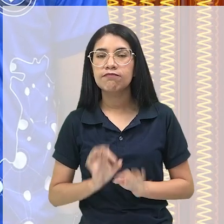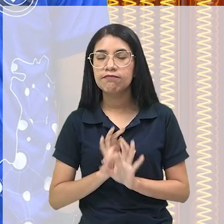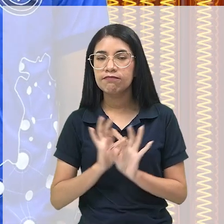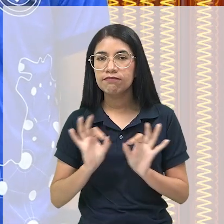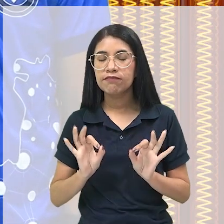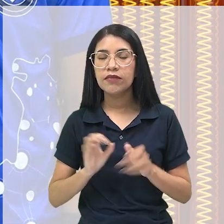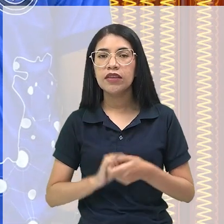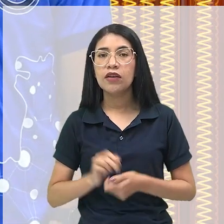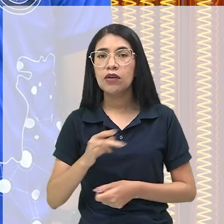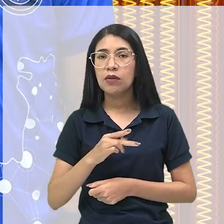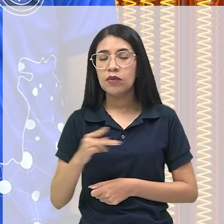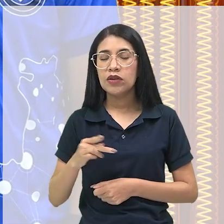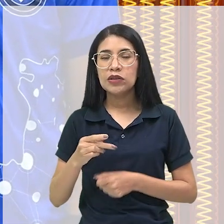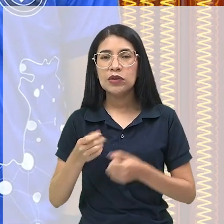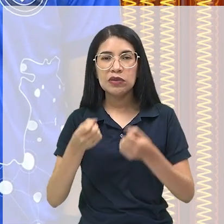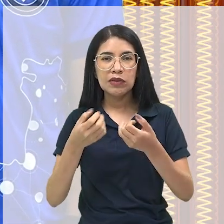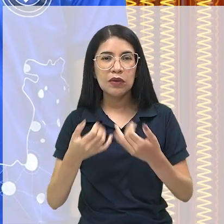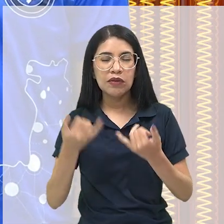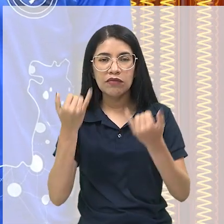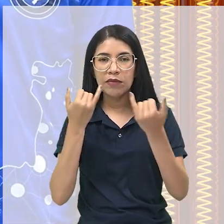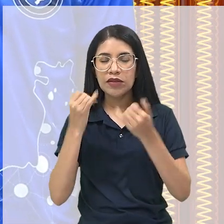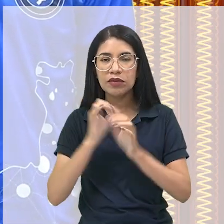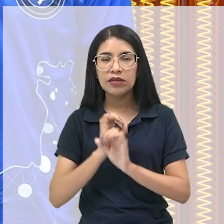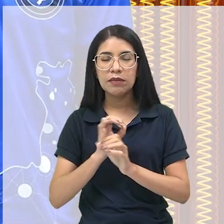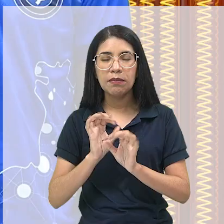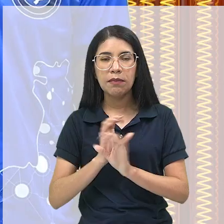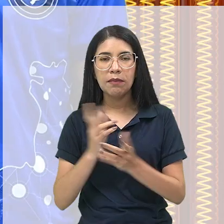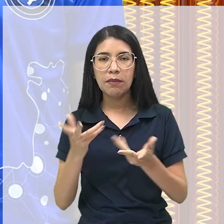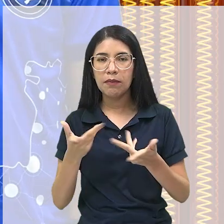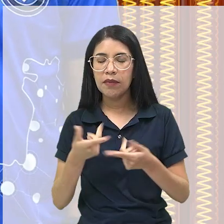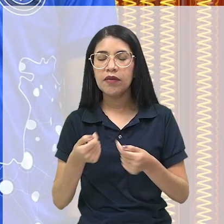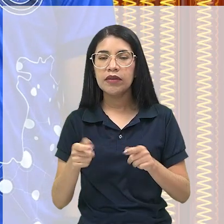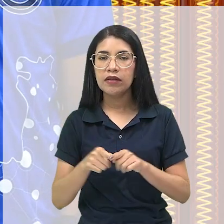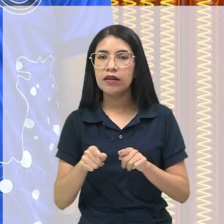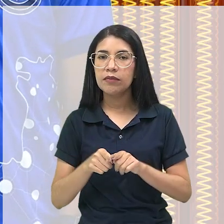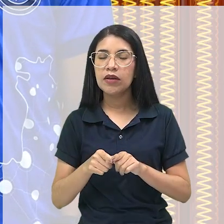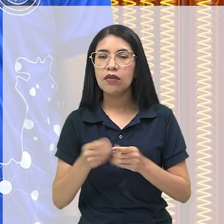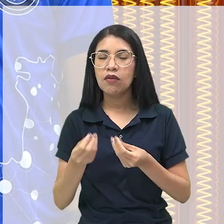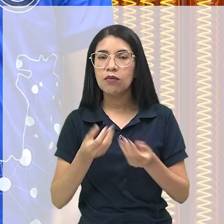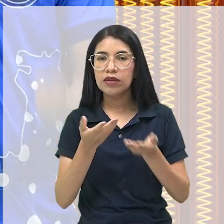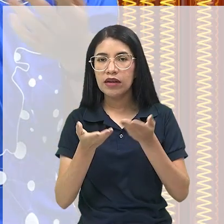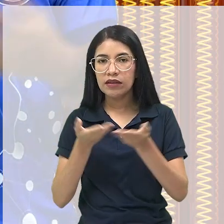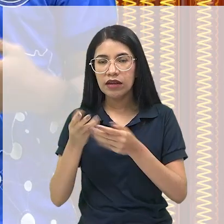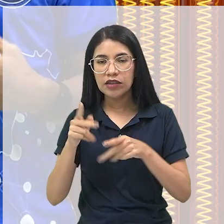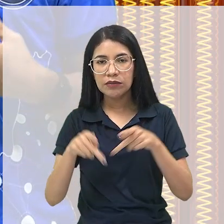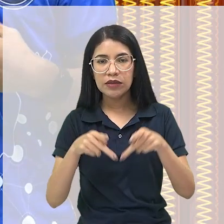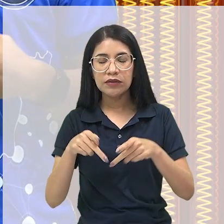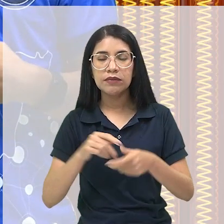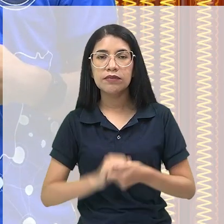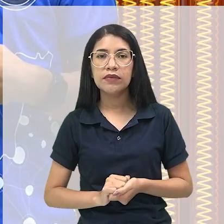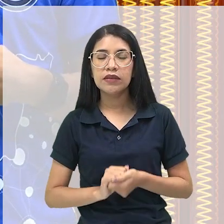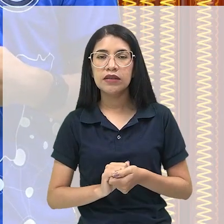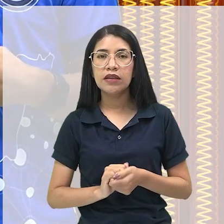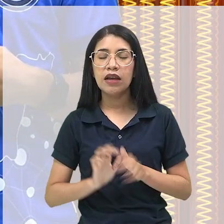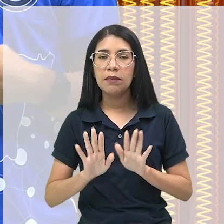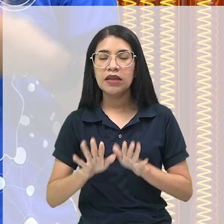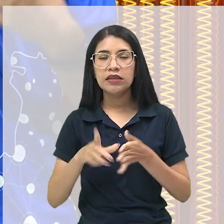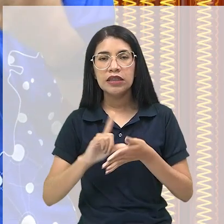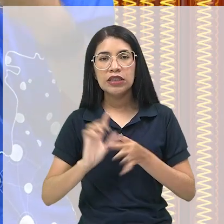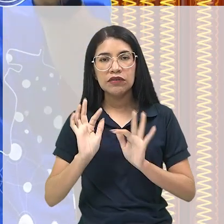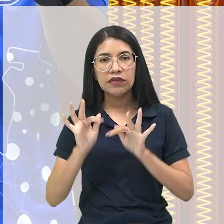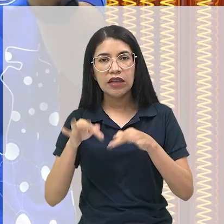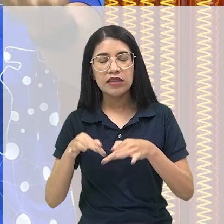Perfeito. O professor Renato aí trouxe informações importantes sobre como deve ser aí o tratamento, né? Pessoal, deixa eu encerrar essa